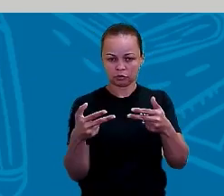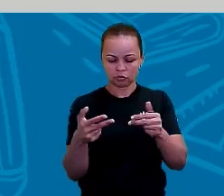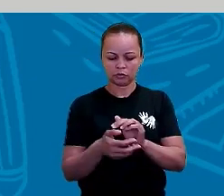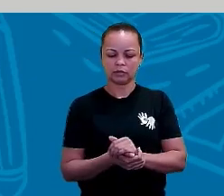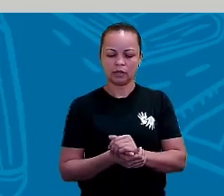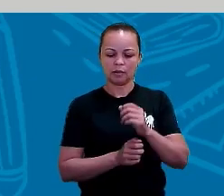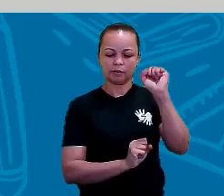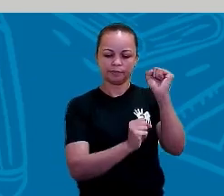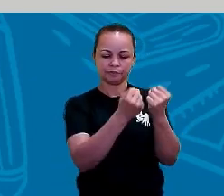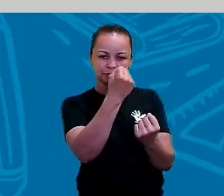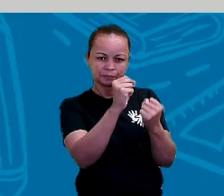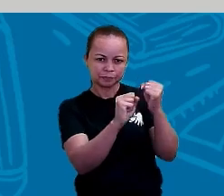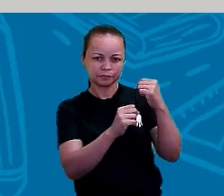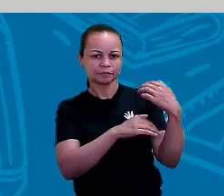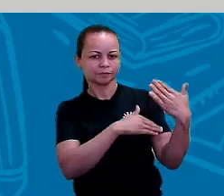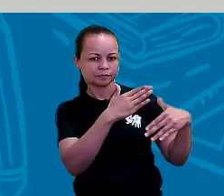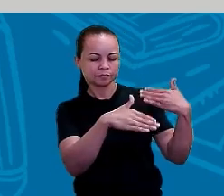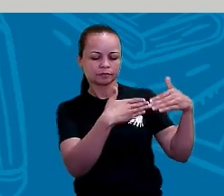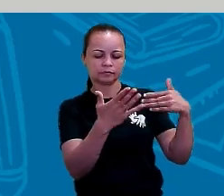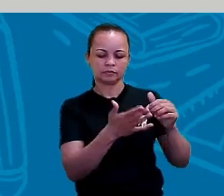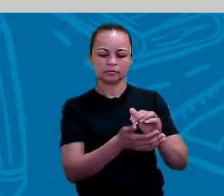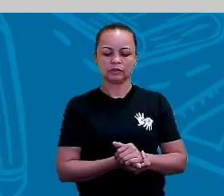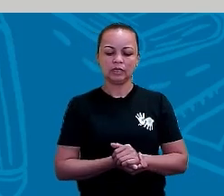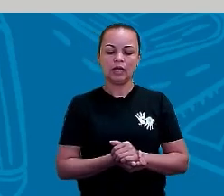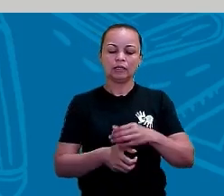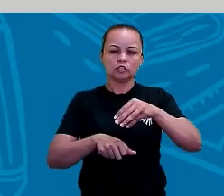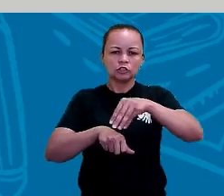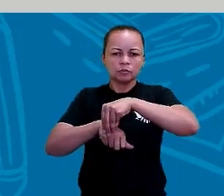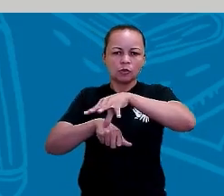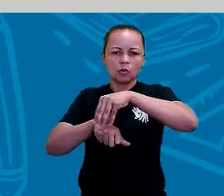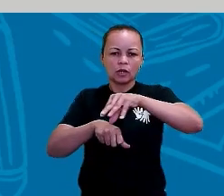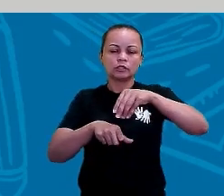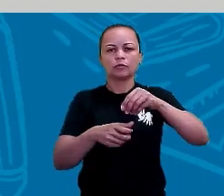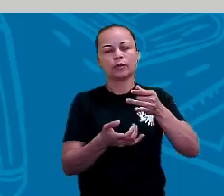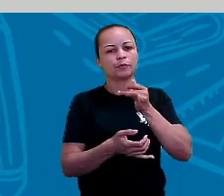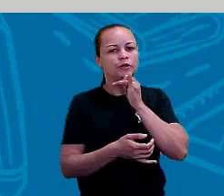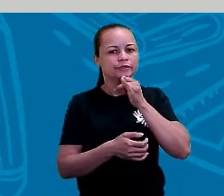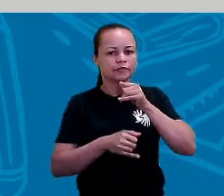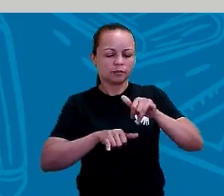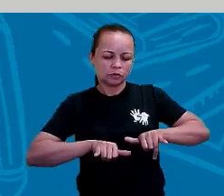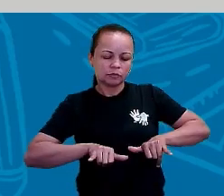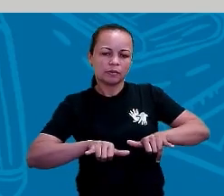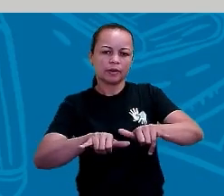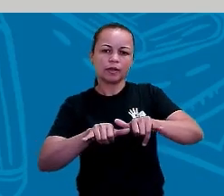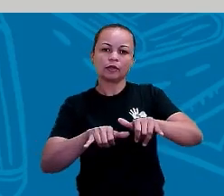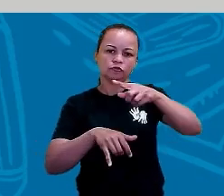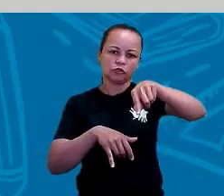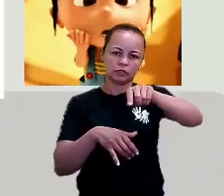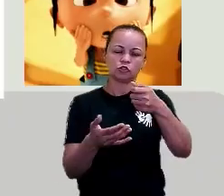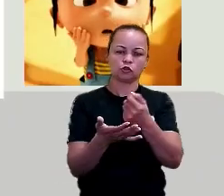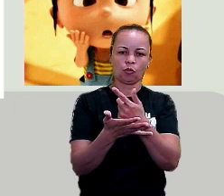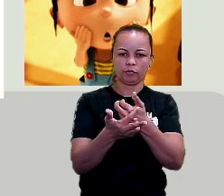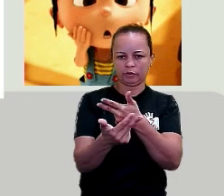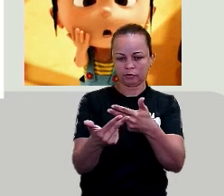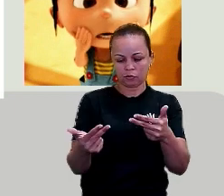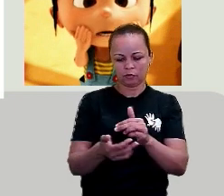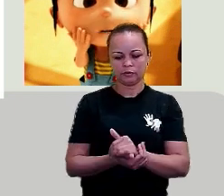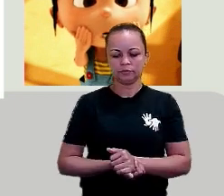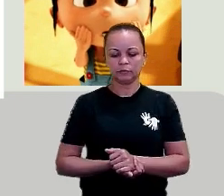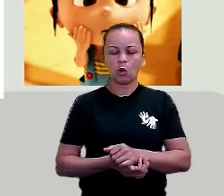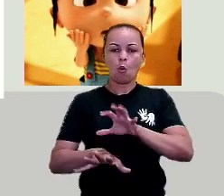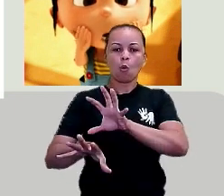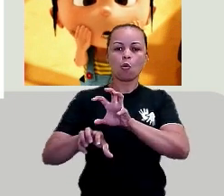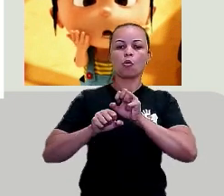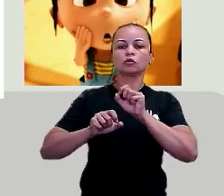a fábrica que está produzindo. A distribuição, que é lá o seu supermercado, de onde você compra as coisas. O consumo é a